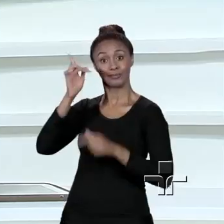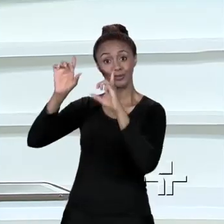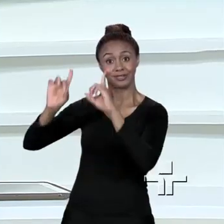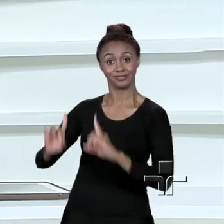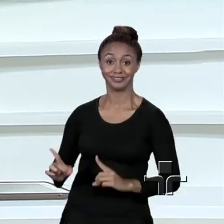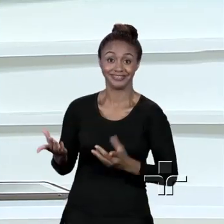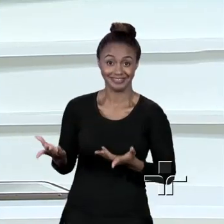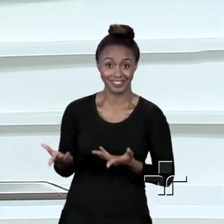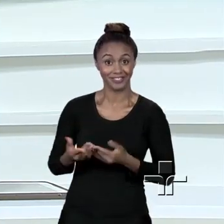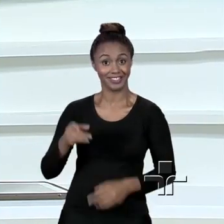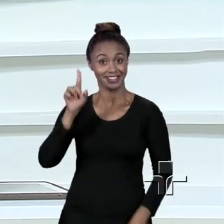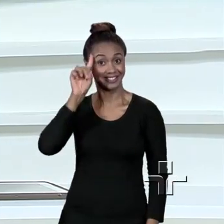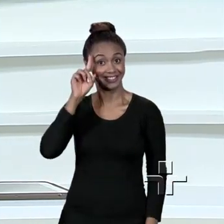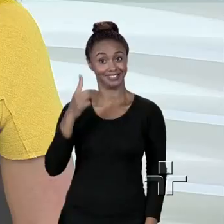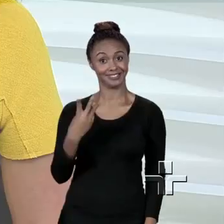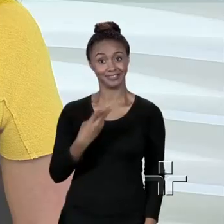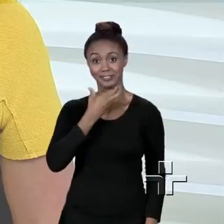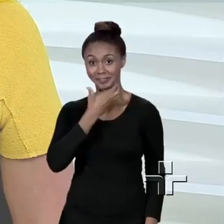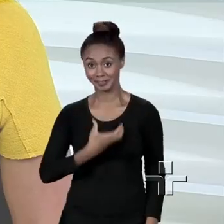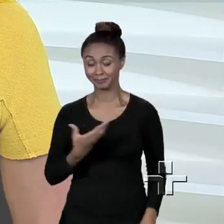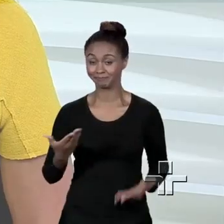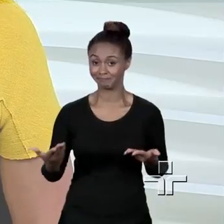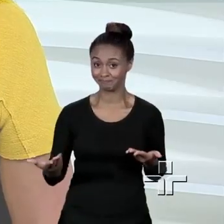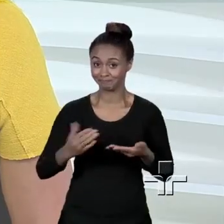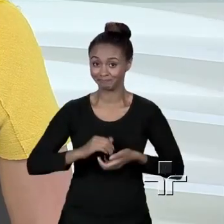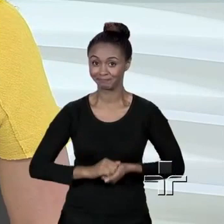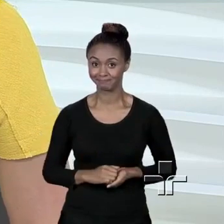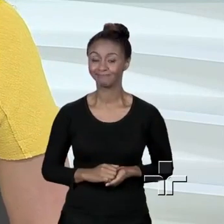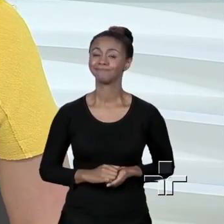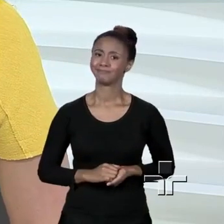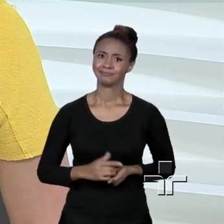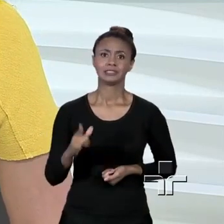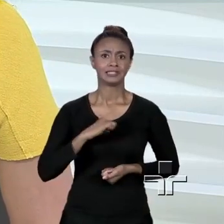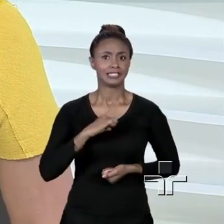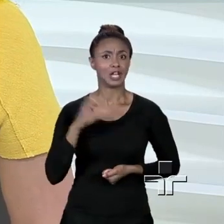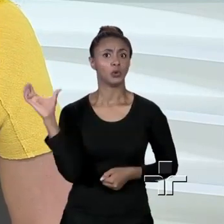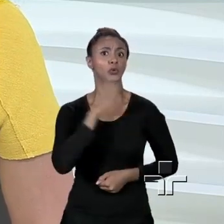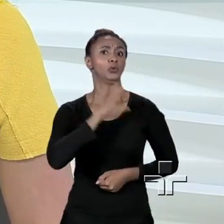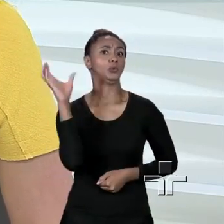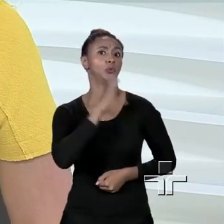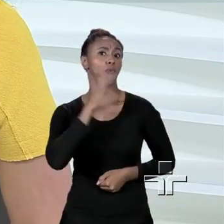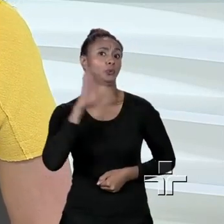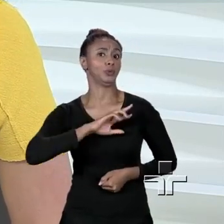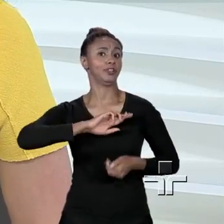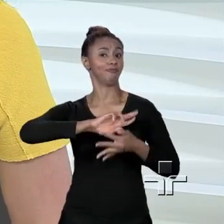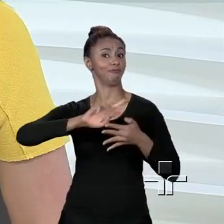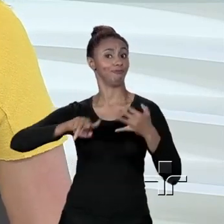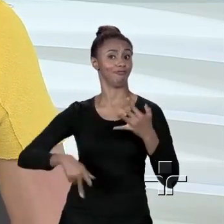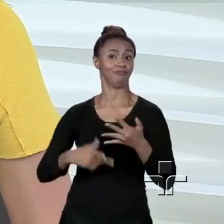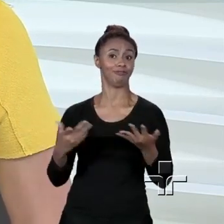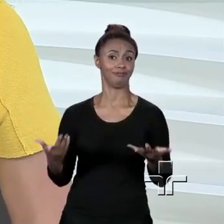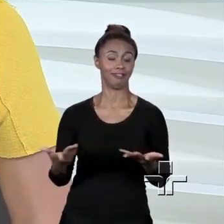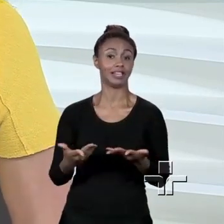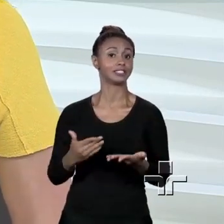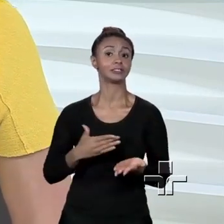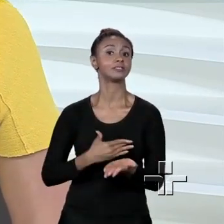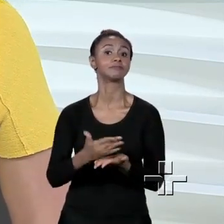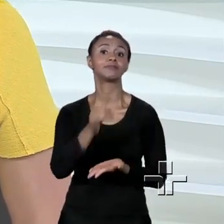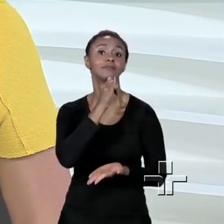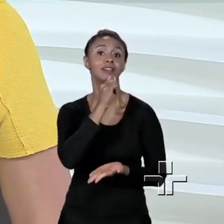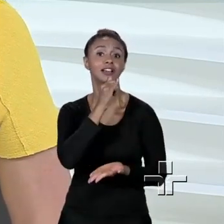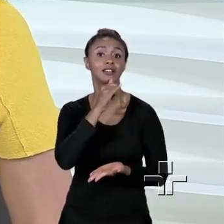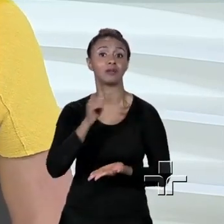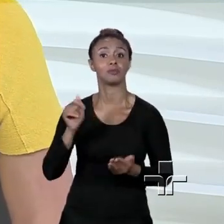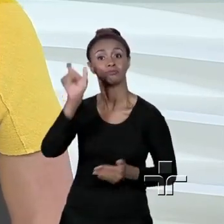dezembro. E temos muitas urgências, né, a começar pelos autistas